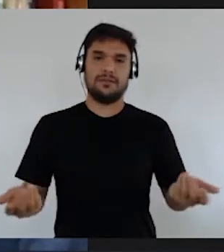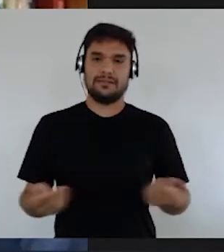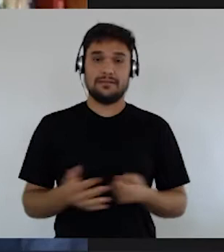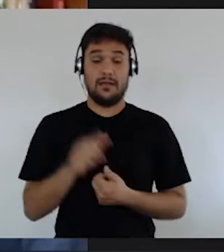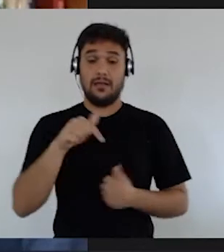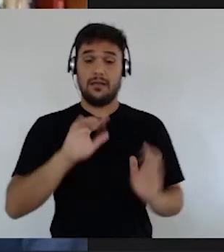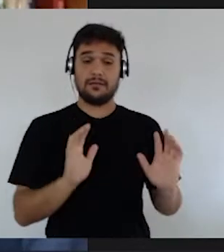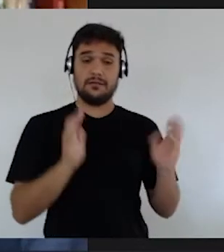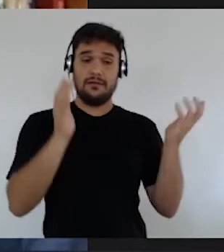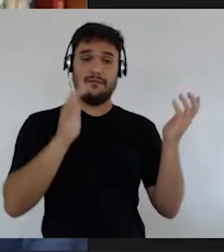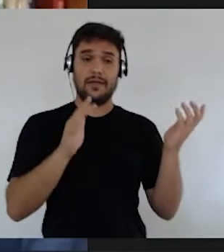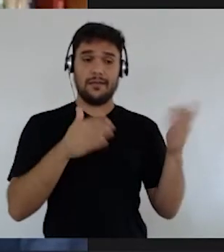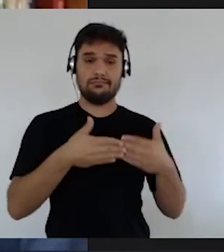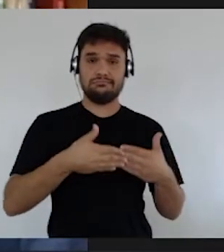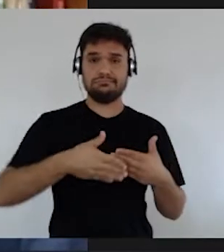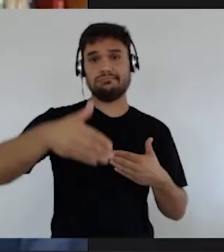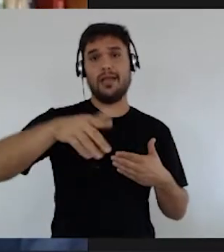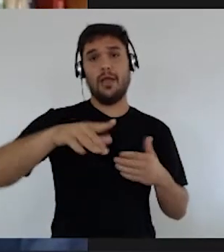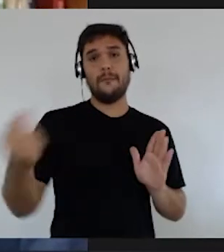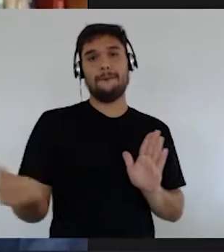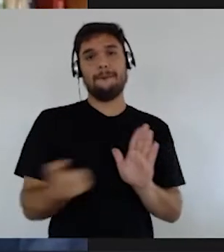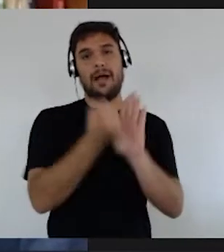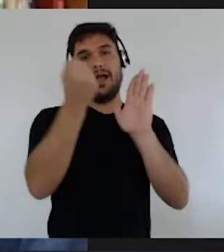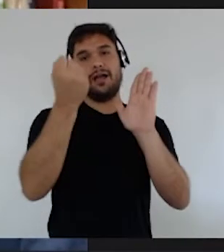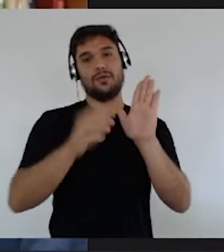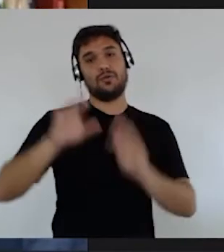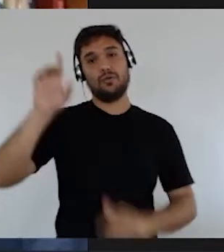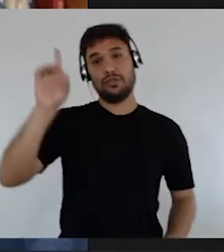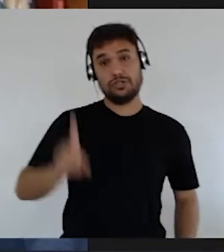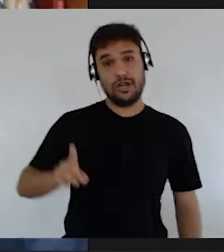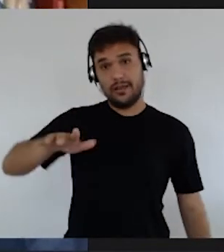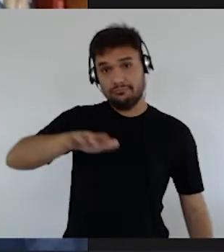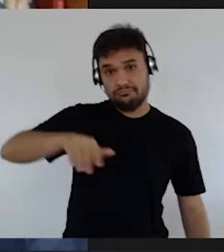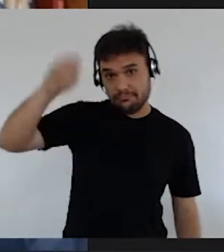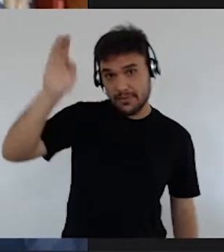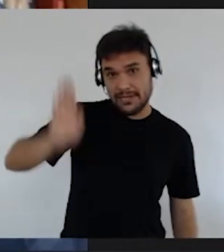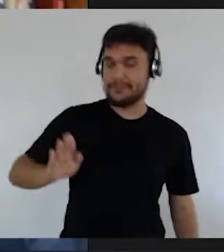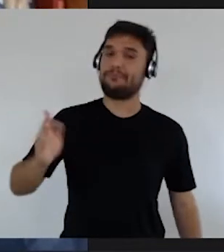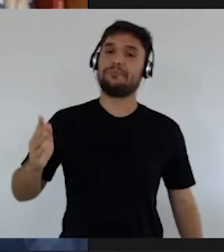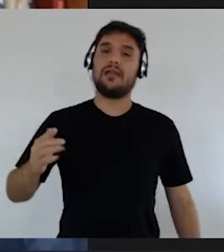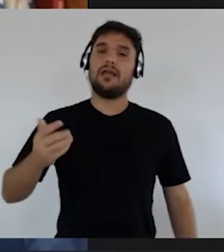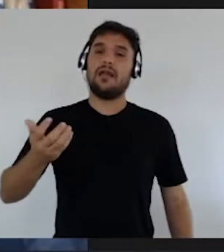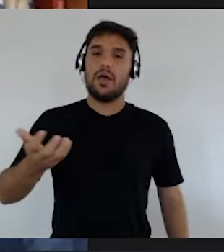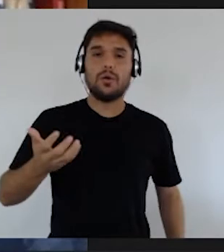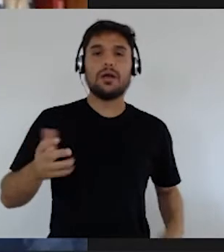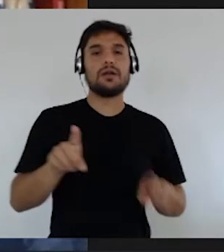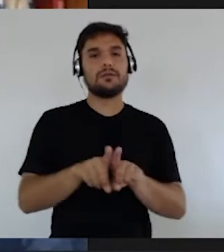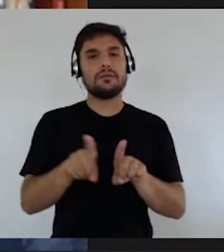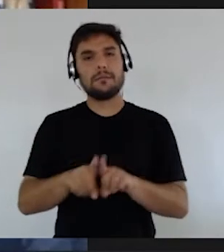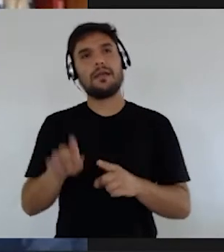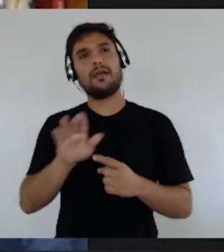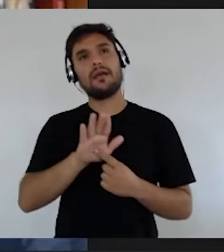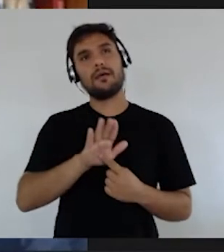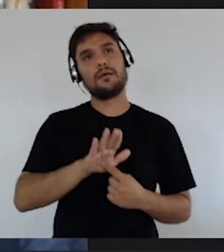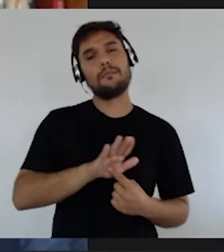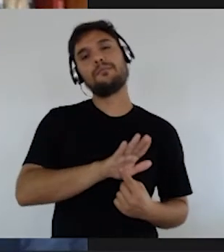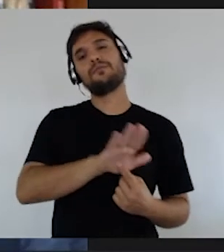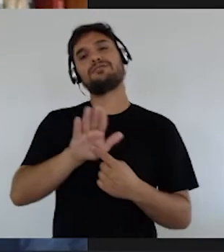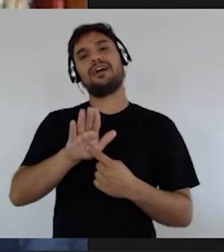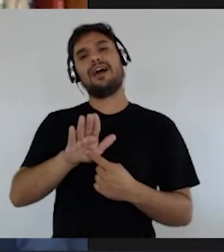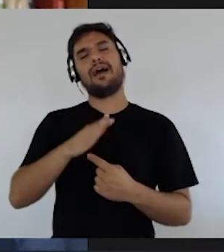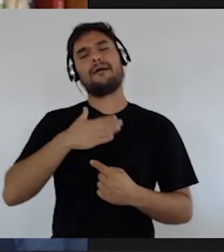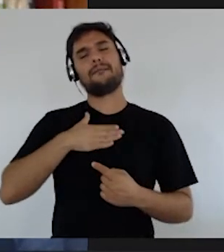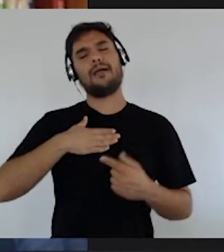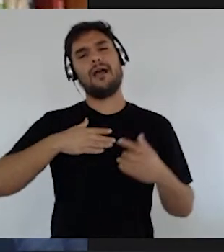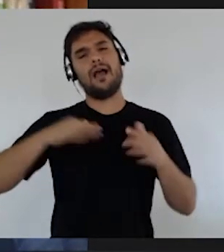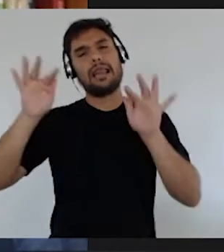que será um marco para o direito brasileiro. Quero também externar a minha